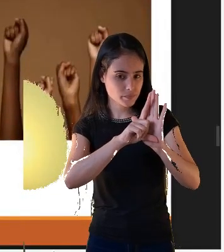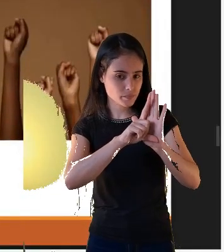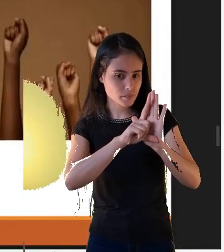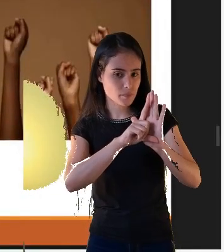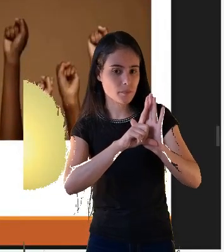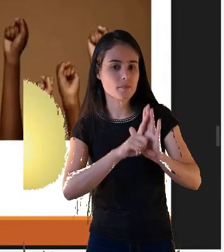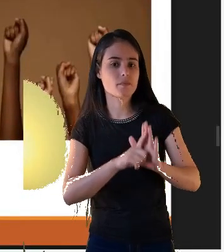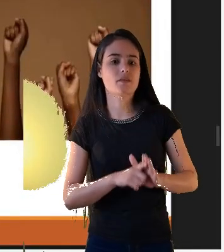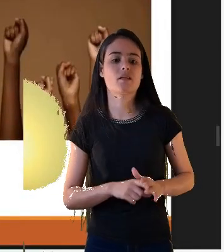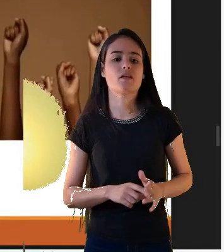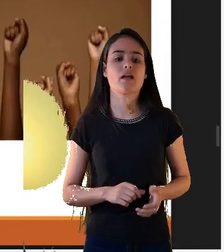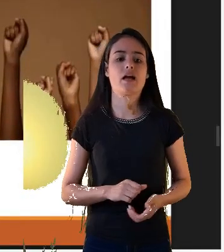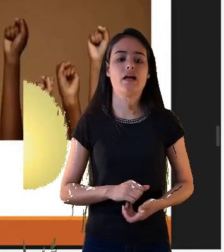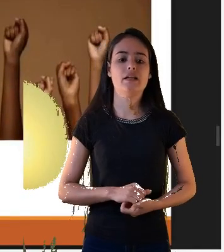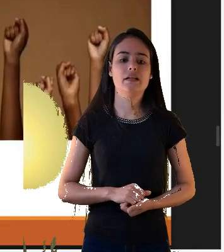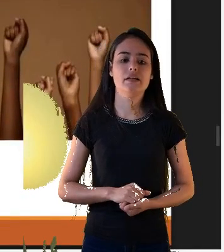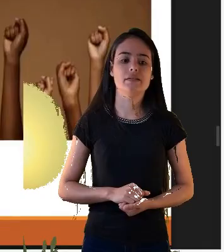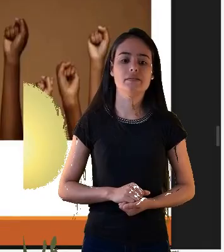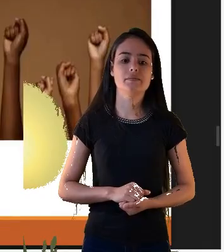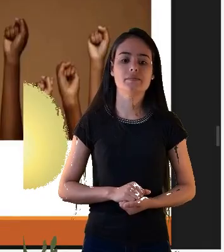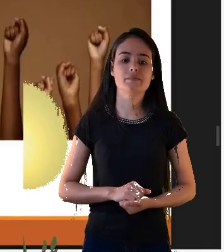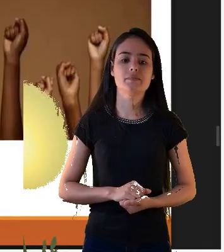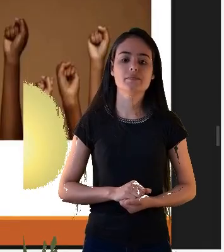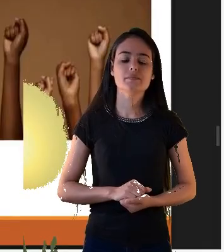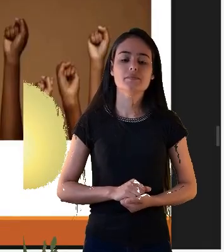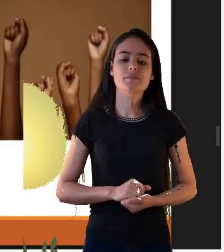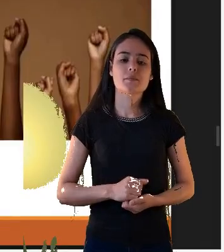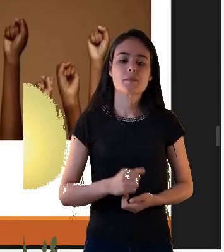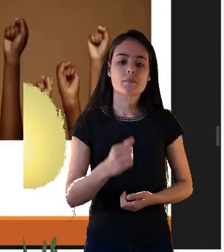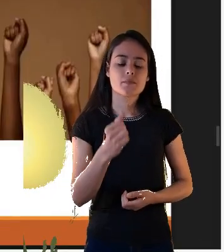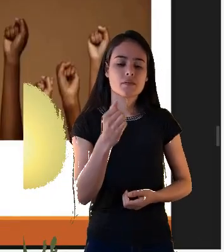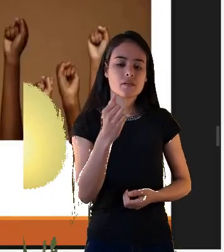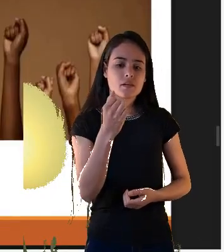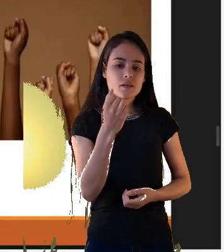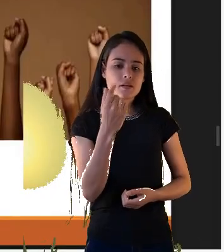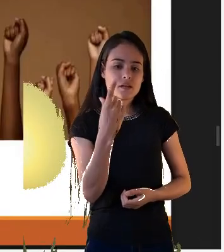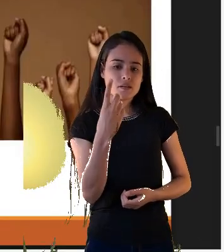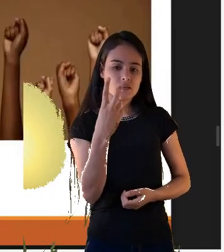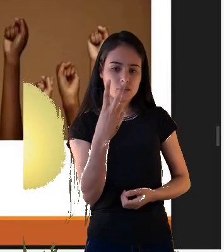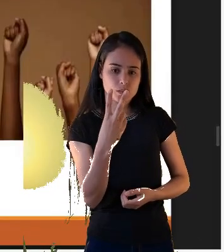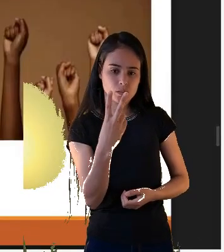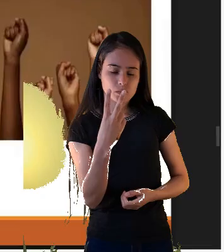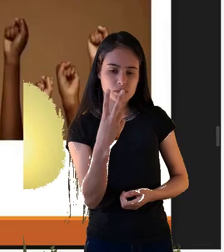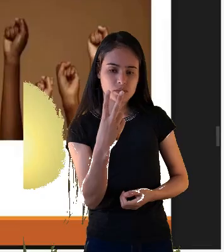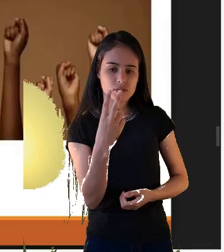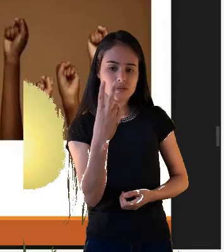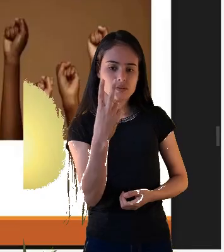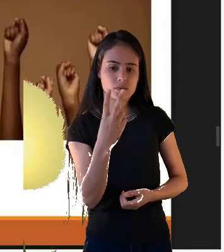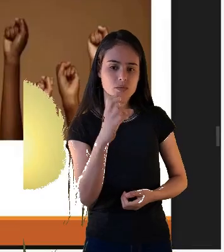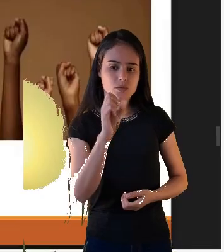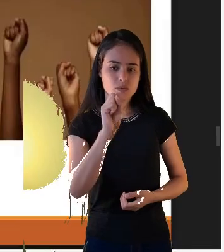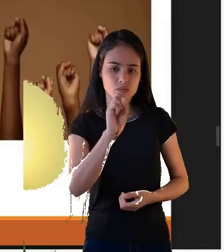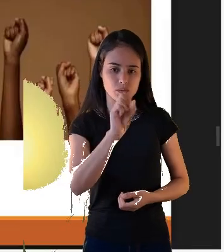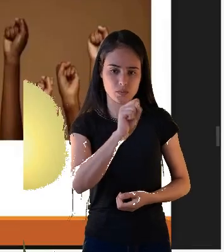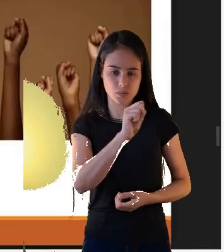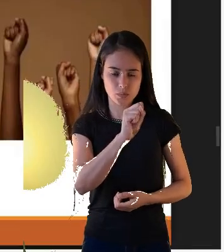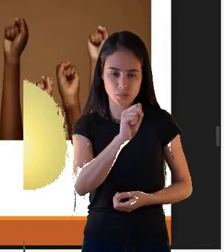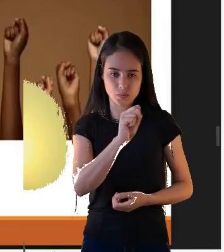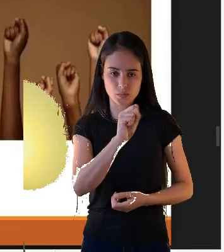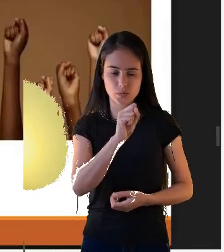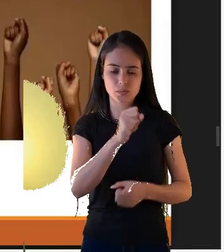Depois a gente teve a lei de cota, primeiro o Estatuto da Igualdade Racial